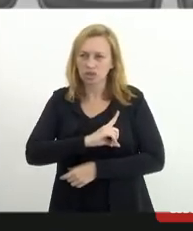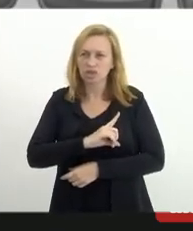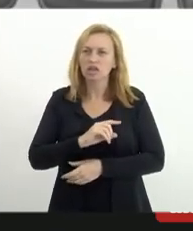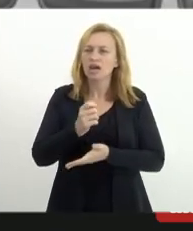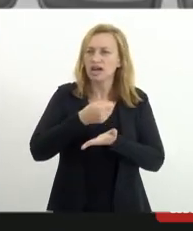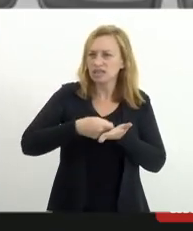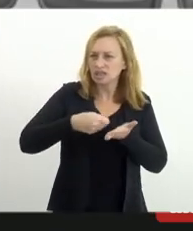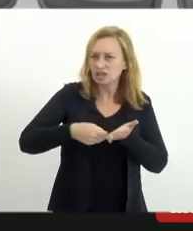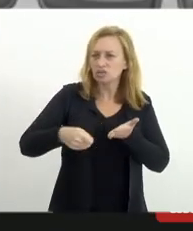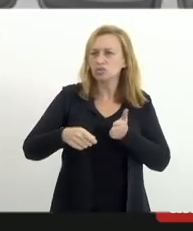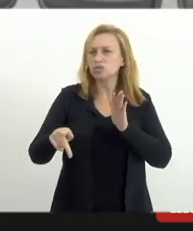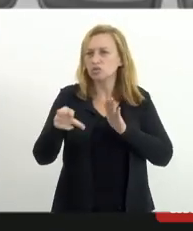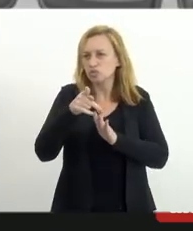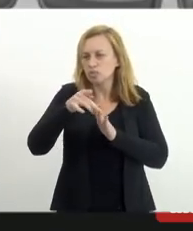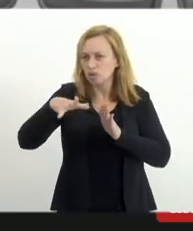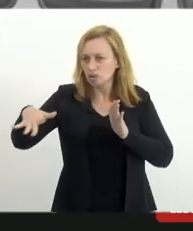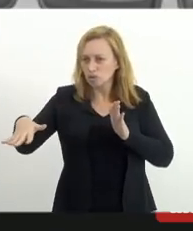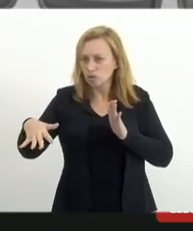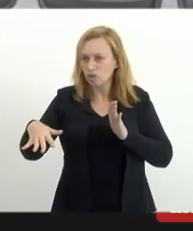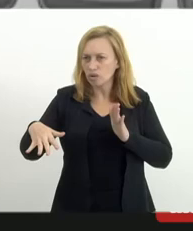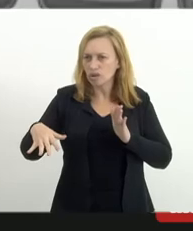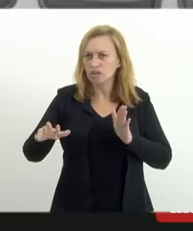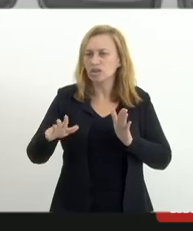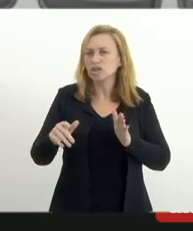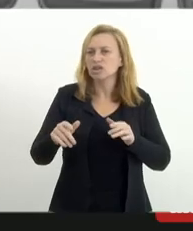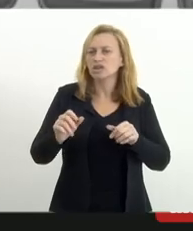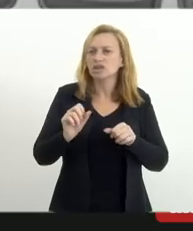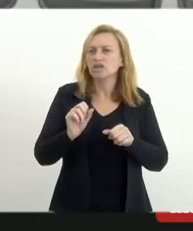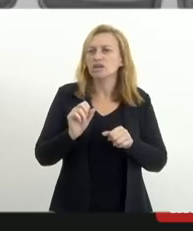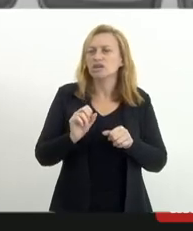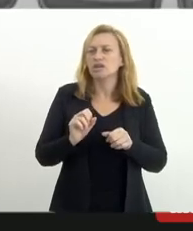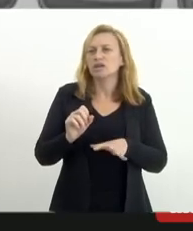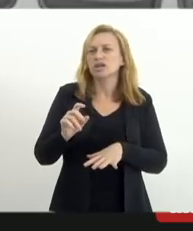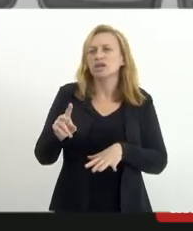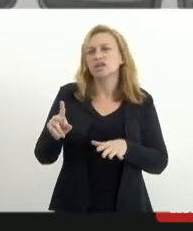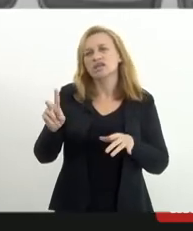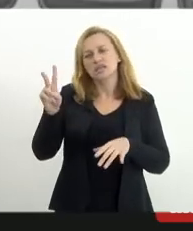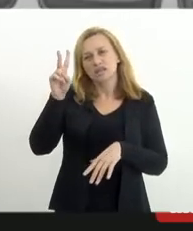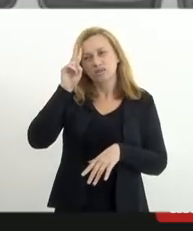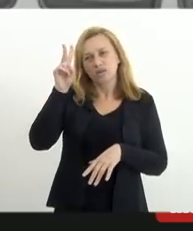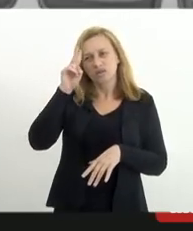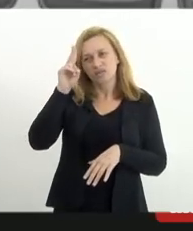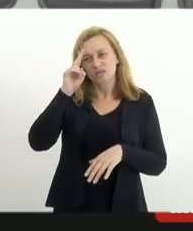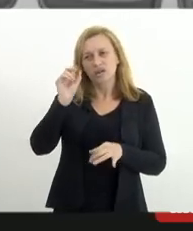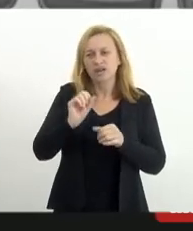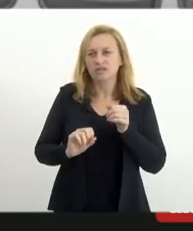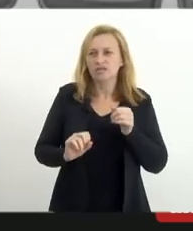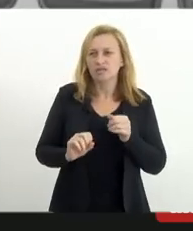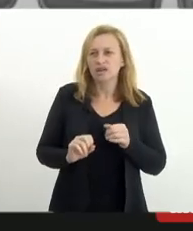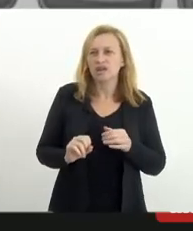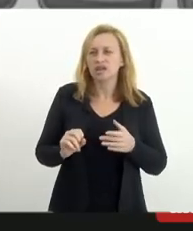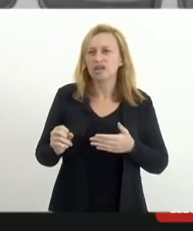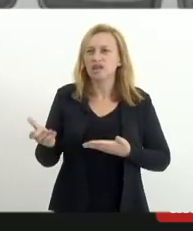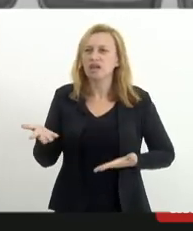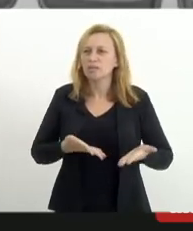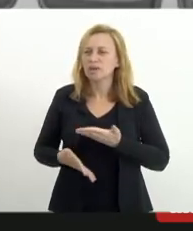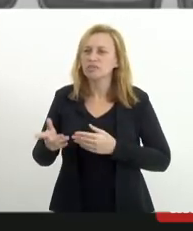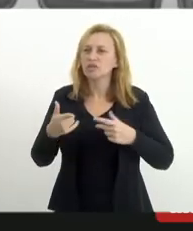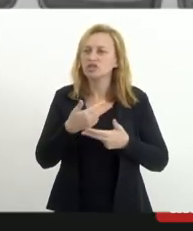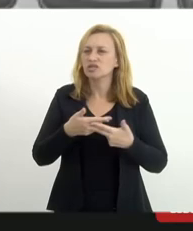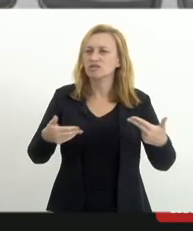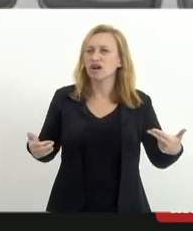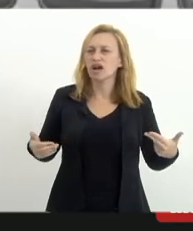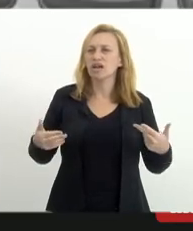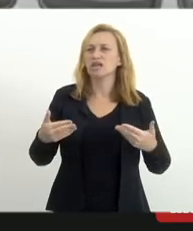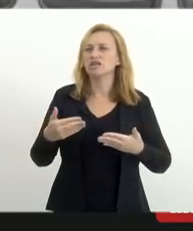do protocolo de intenções, realizada na última sexta-feira, que contou com a participação de diversas autoridades do